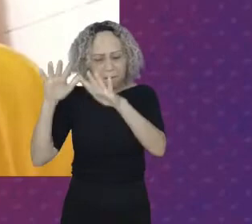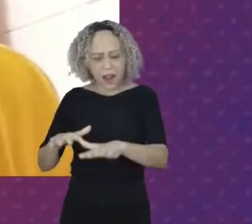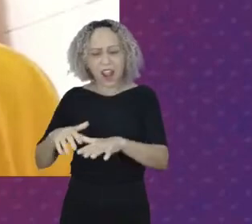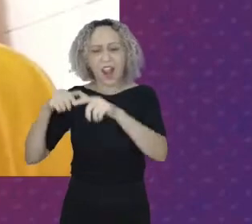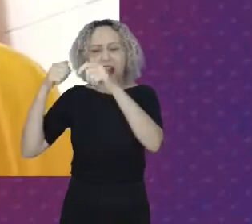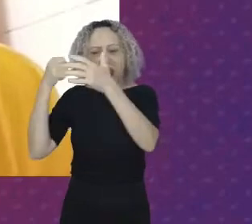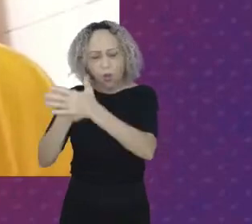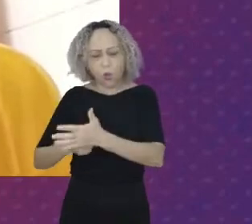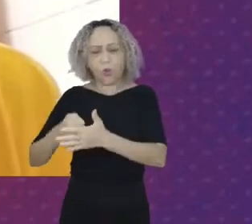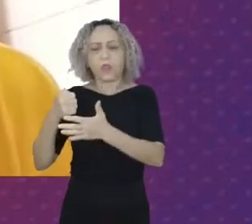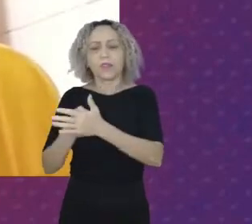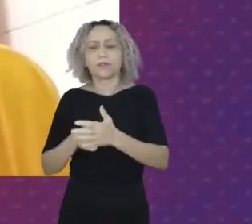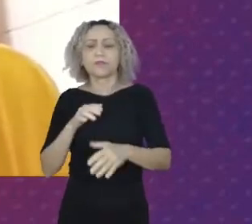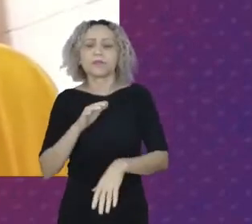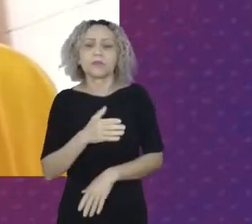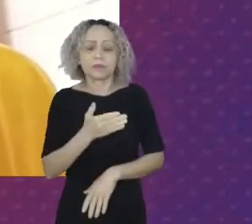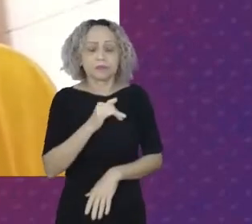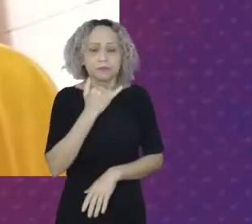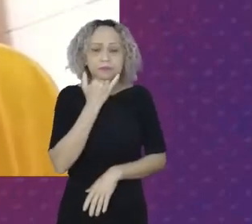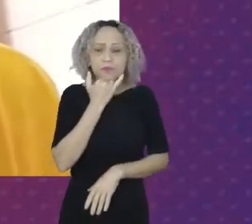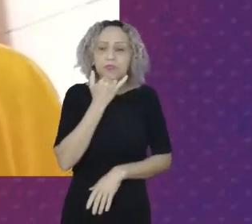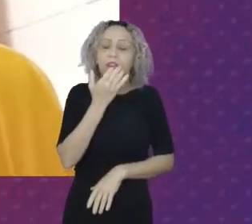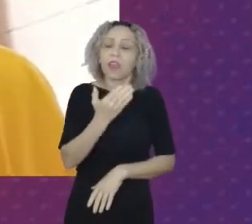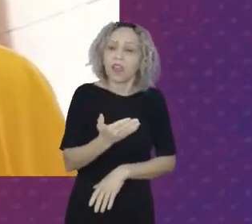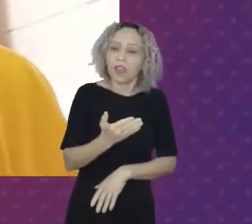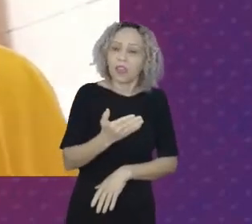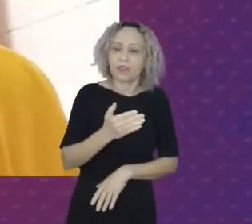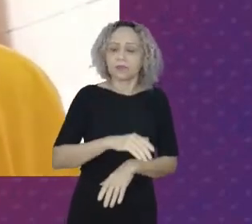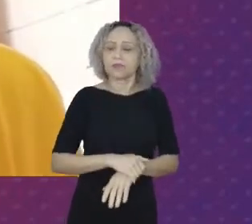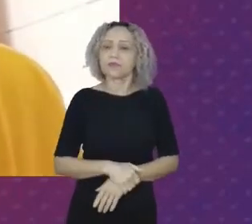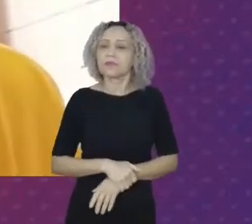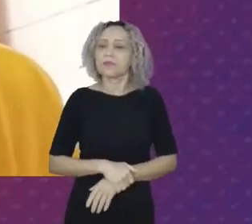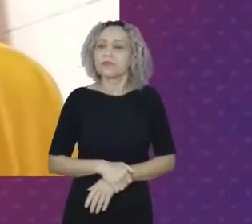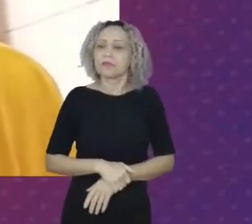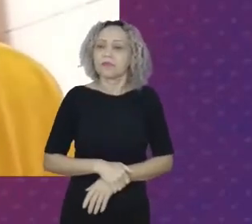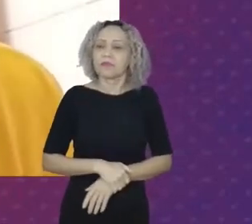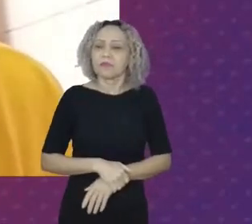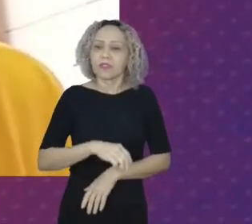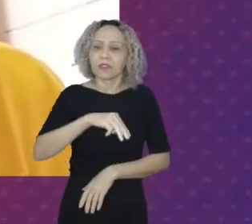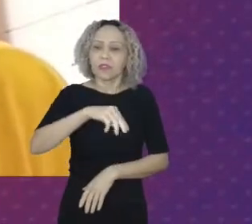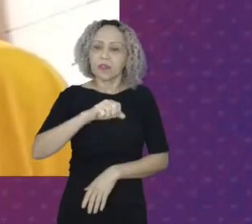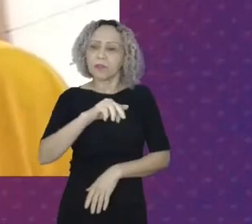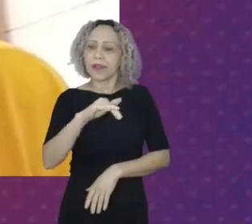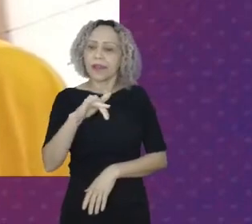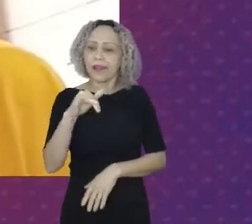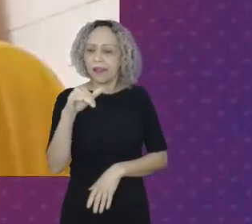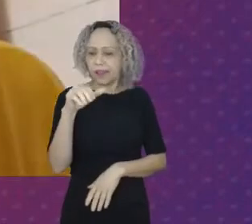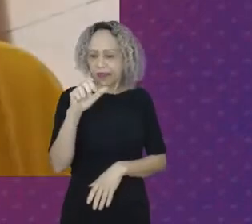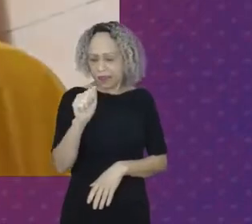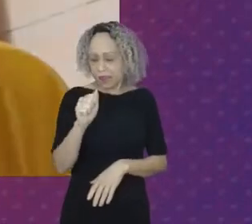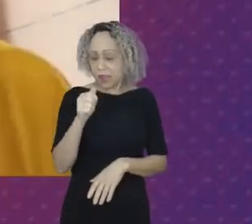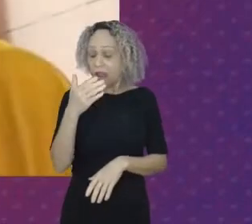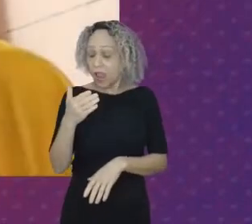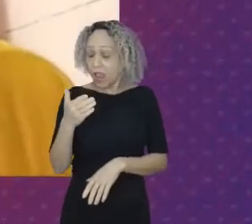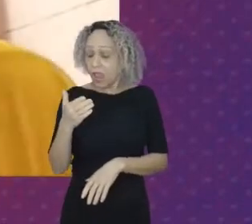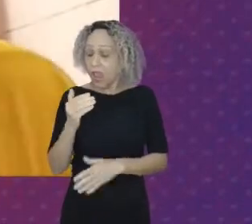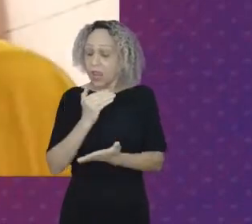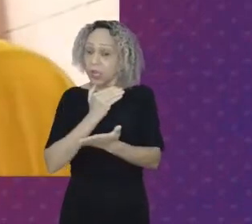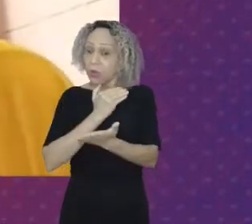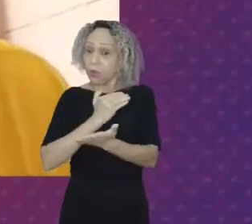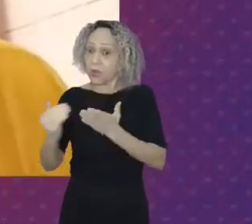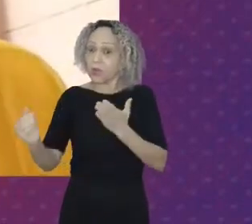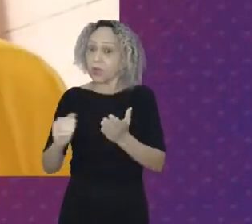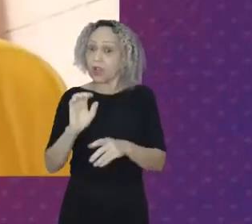a Alenira Maria de Carvalho, desculpa, foi a pessoa que deu início à luta aqui na região Nordeste, no estado de